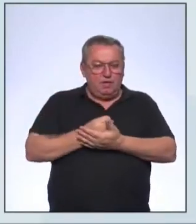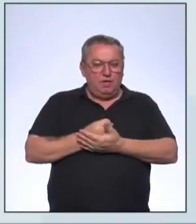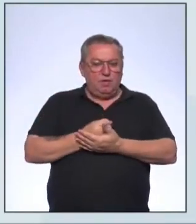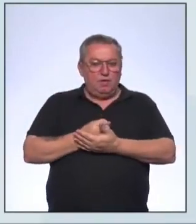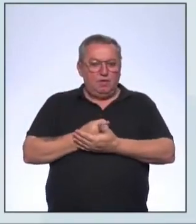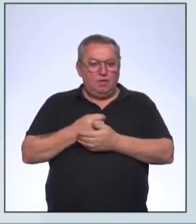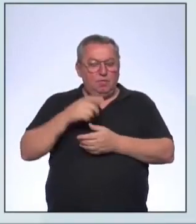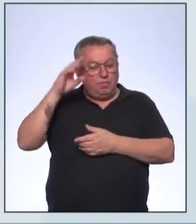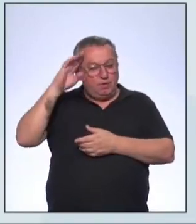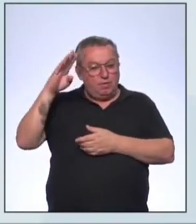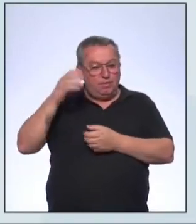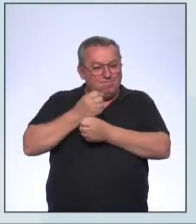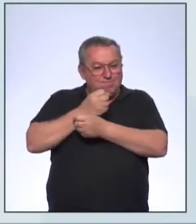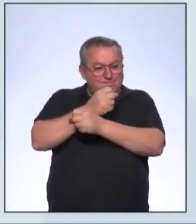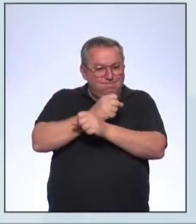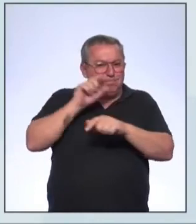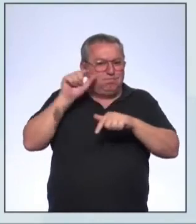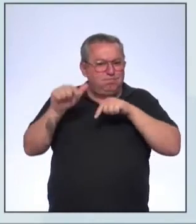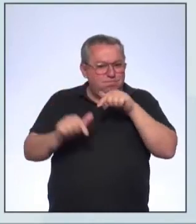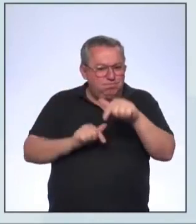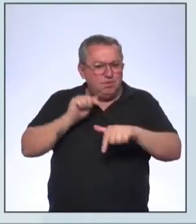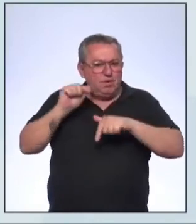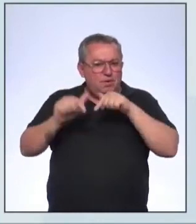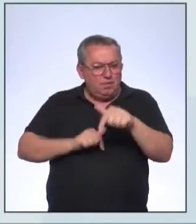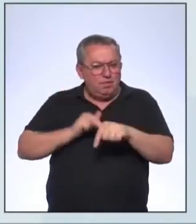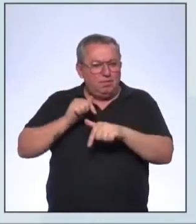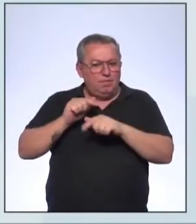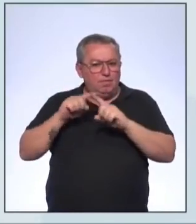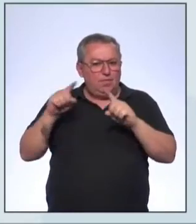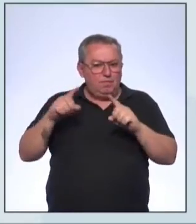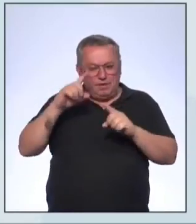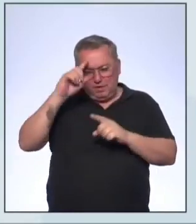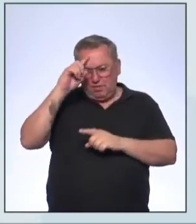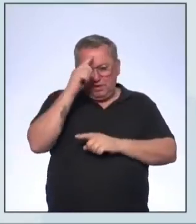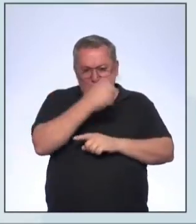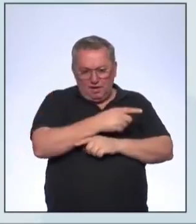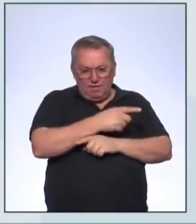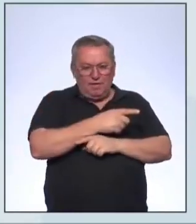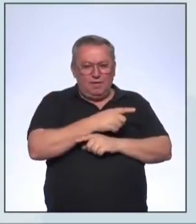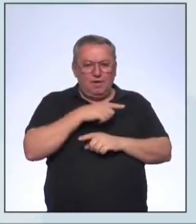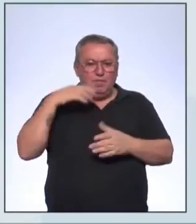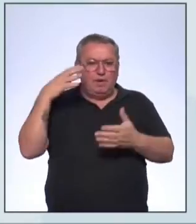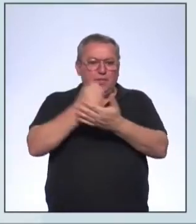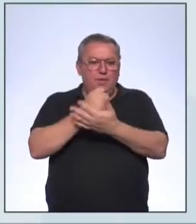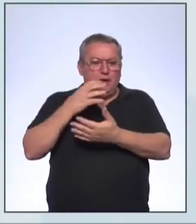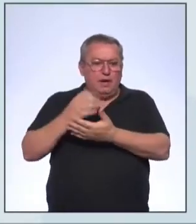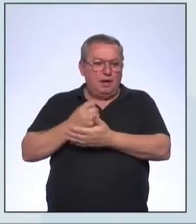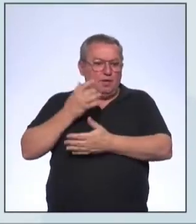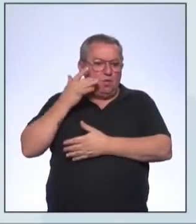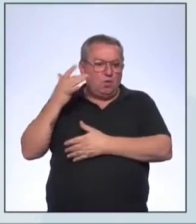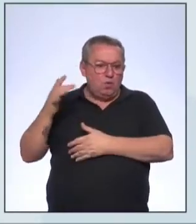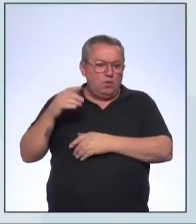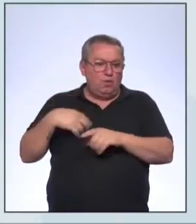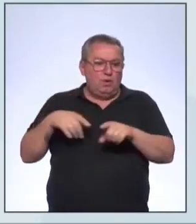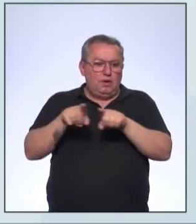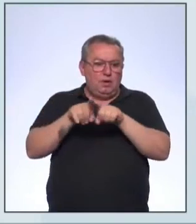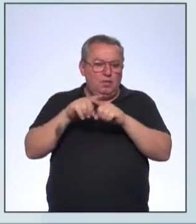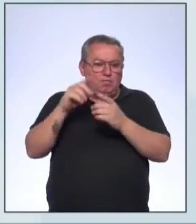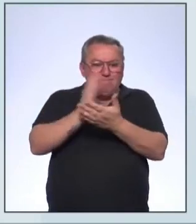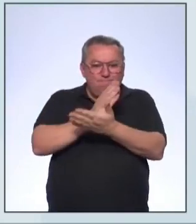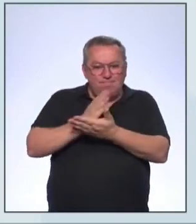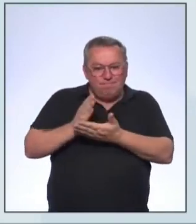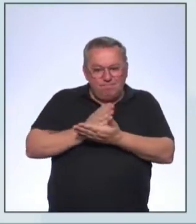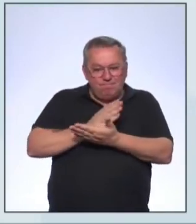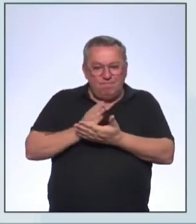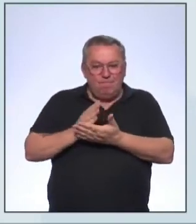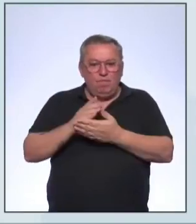os escravizados, acabavam trabalhando, principalmente para a classe dominante, para essa extração do ouro, né? Eles até delimitavam os territórios aí